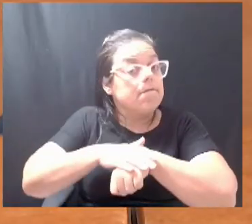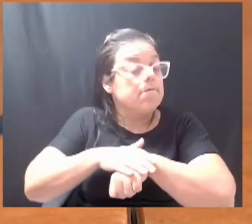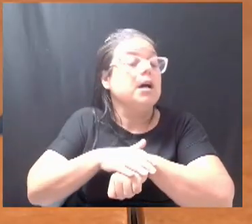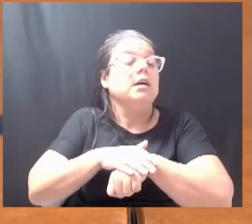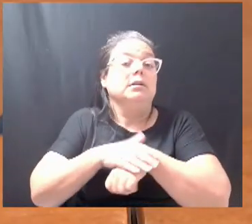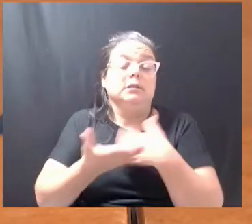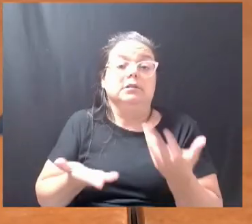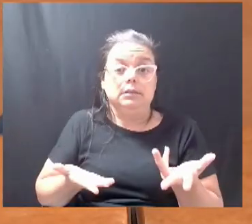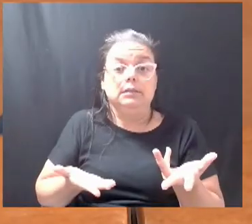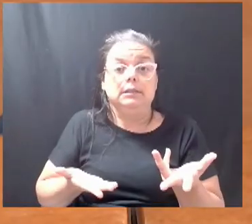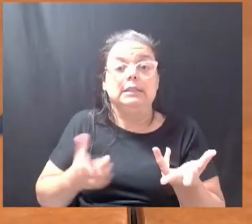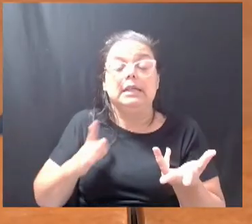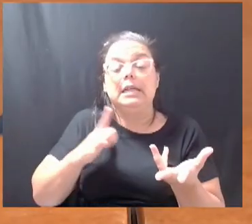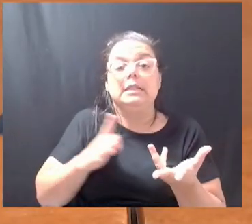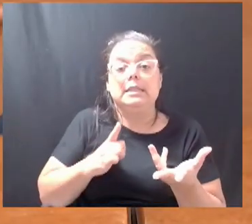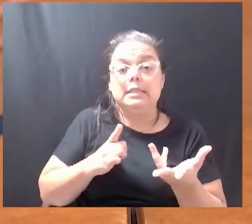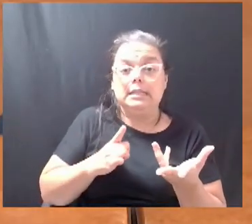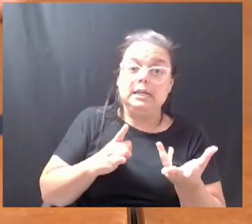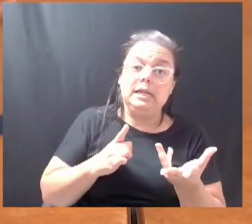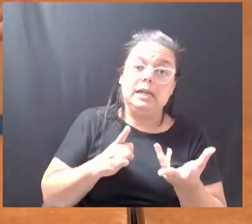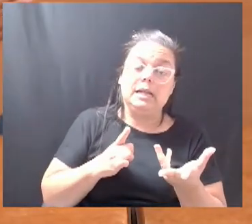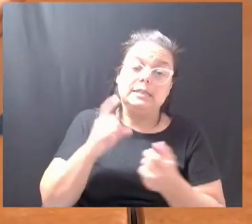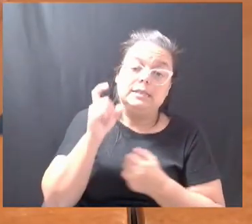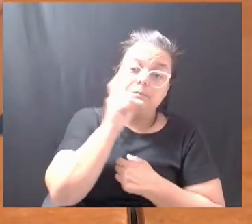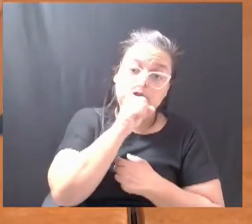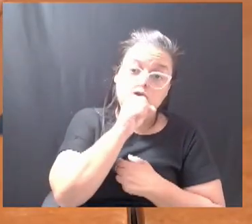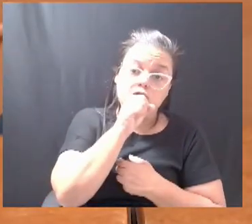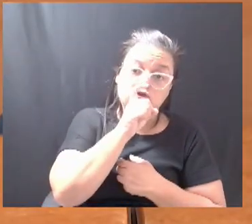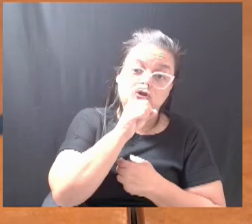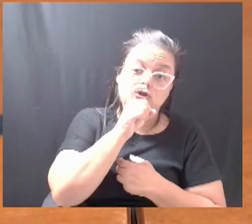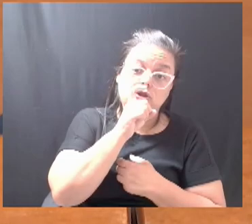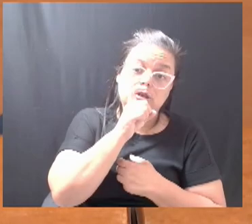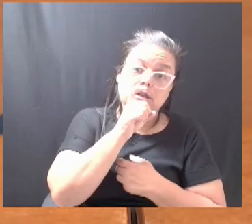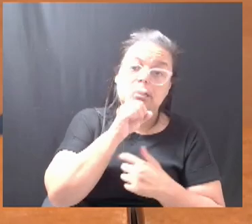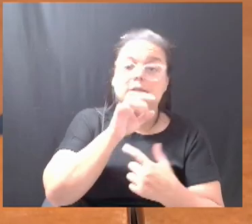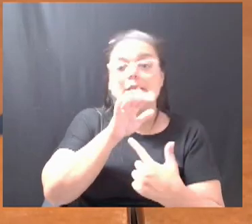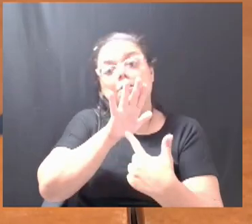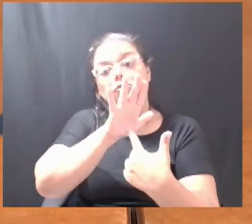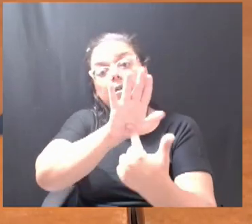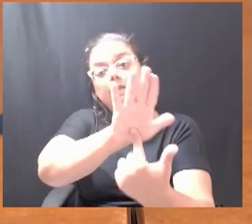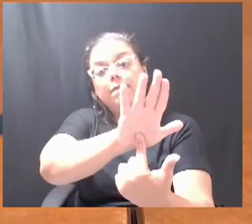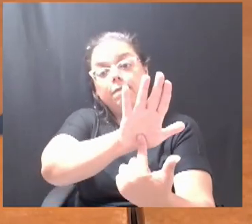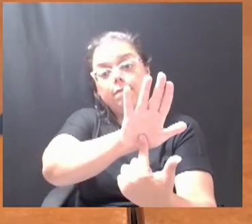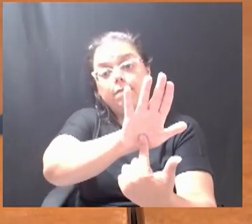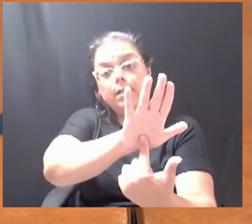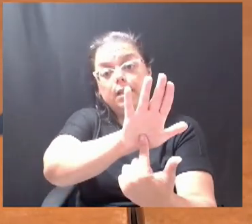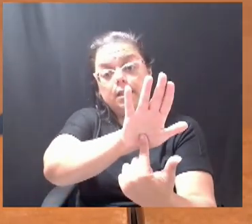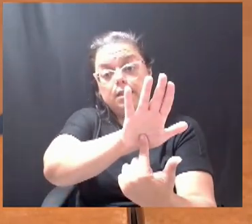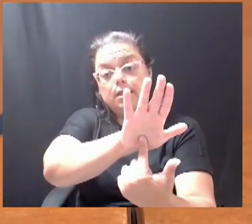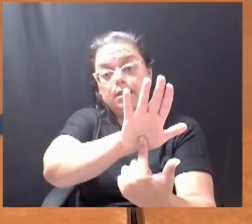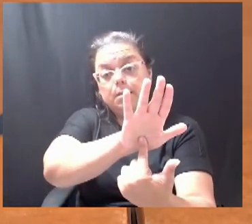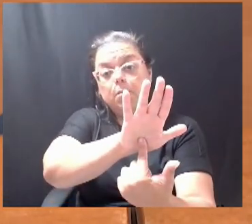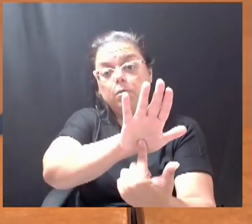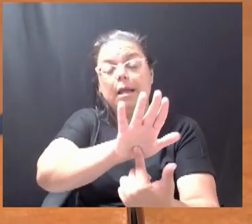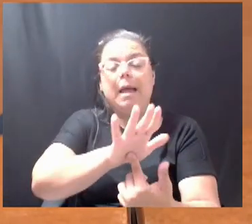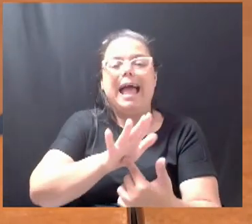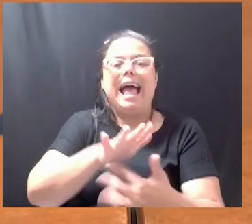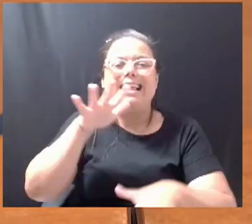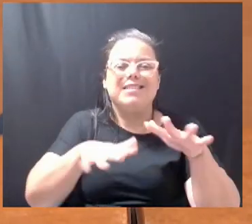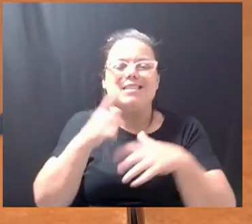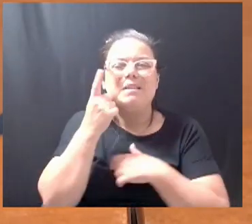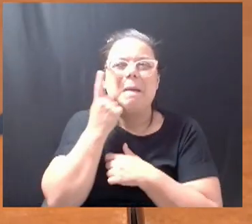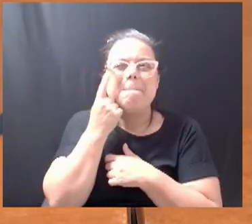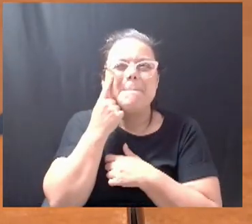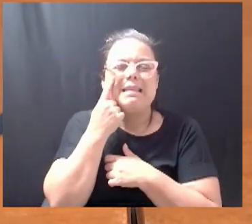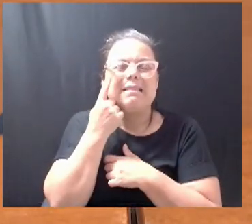de mitos e verdades que pode aparecer até bobinho, mas não é. Passa informação para pessoas